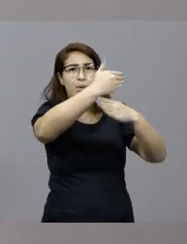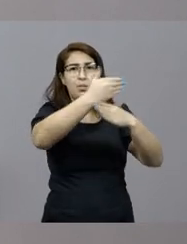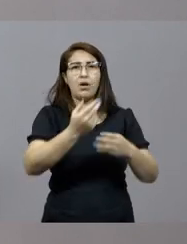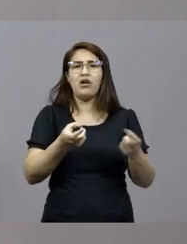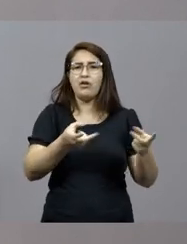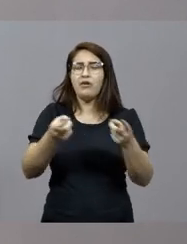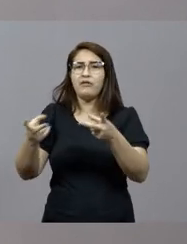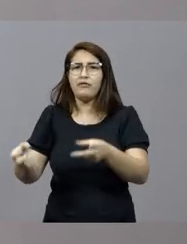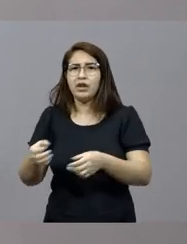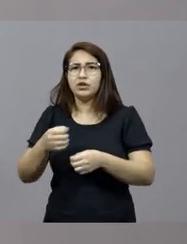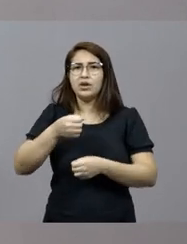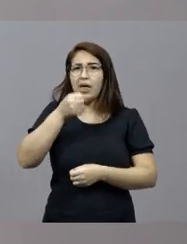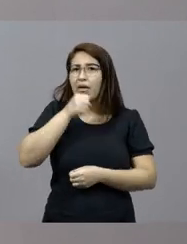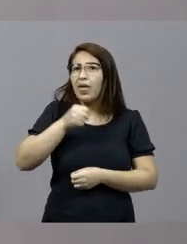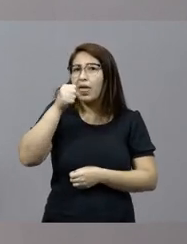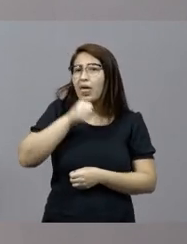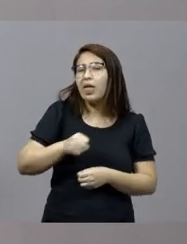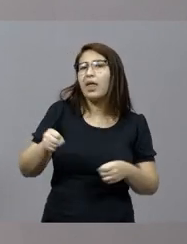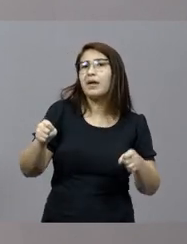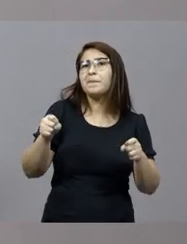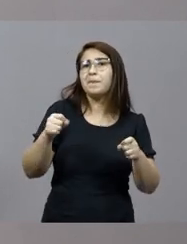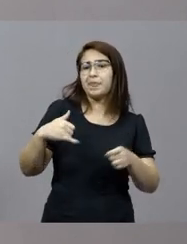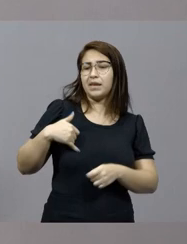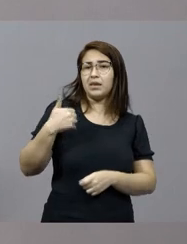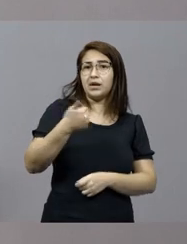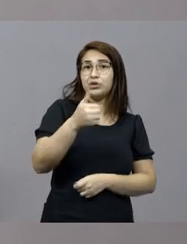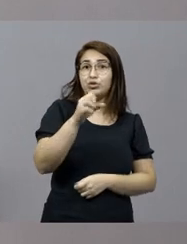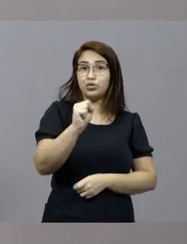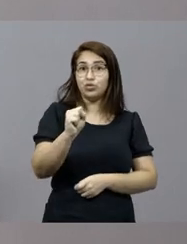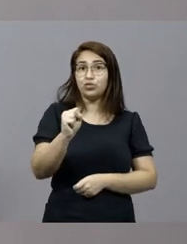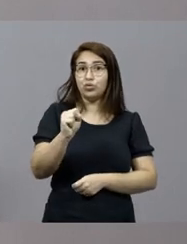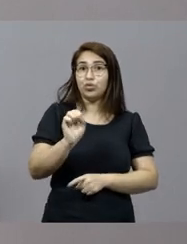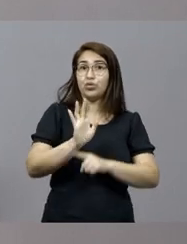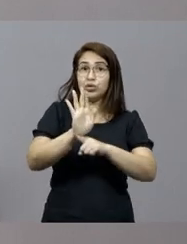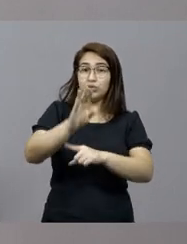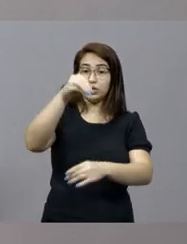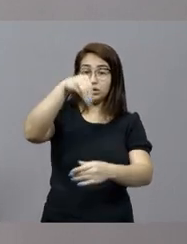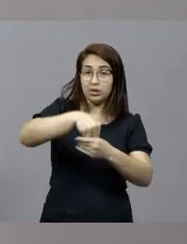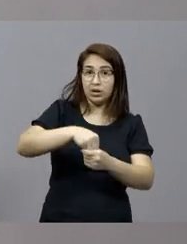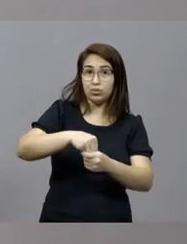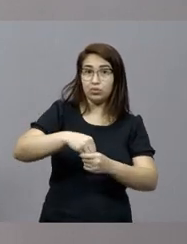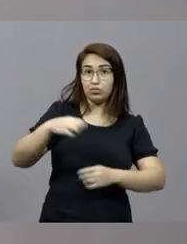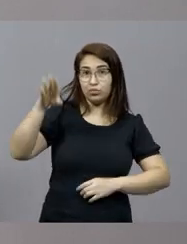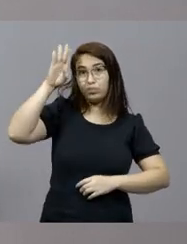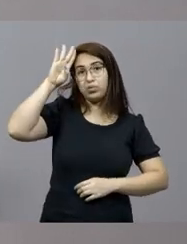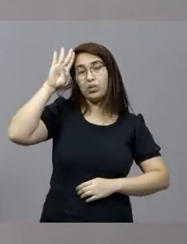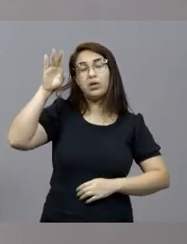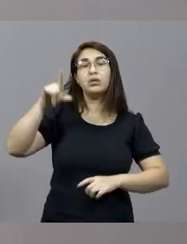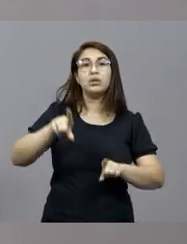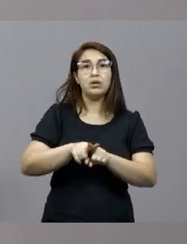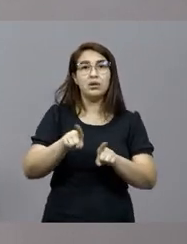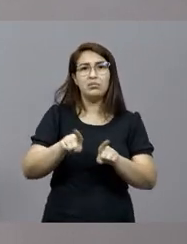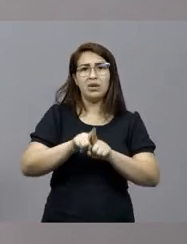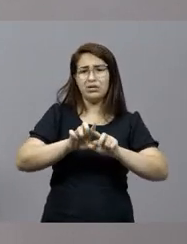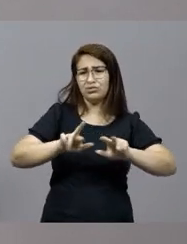sorveteiro, com 18 anos servi o exército, entrei na polícia militar, fui soldado, fui